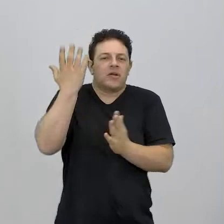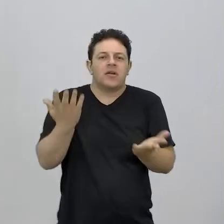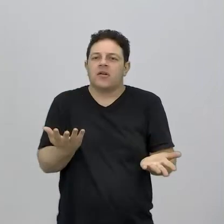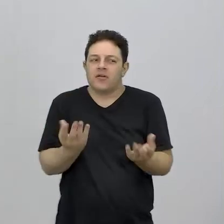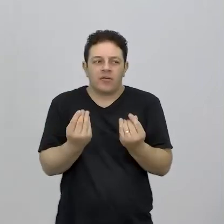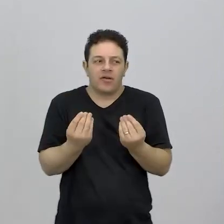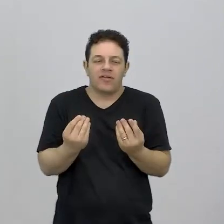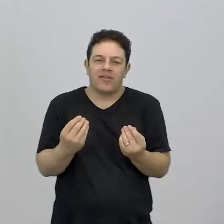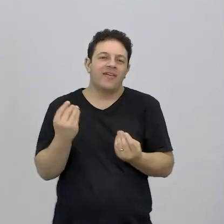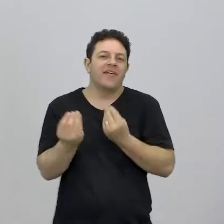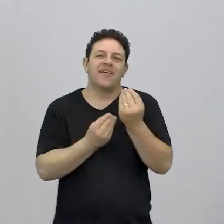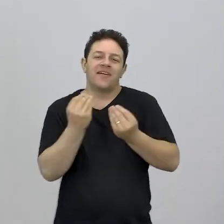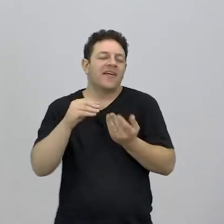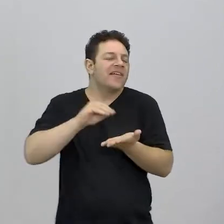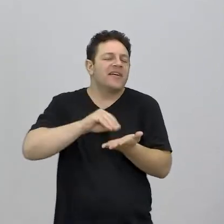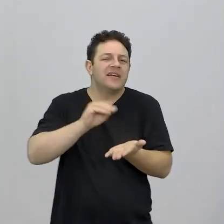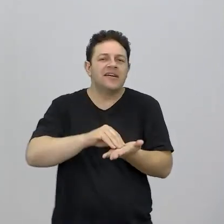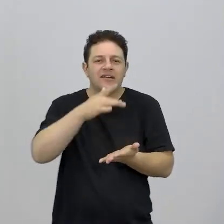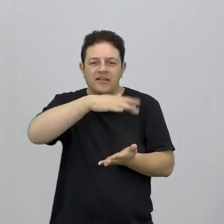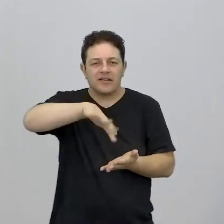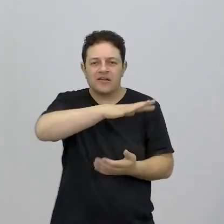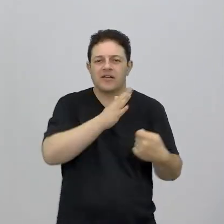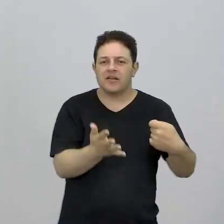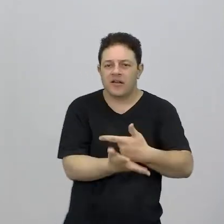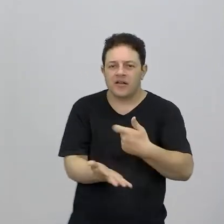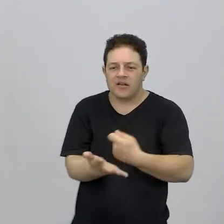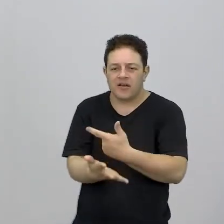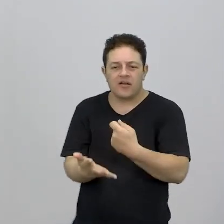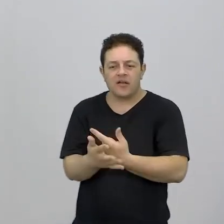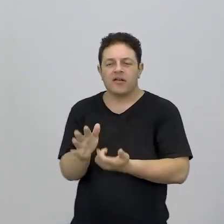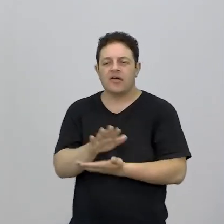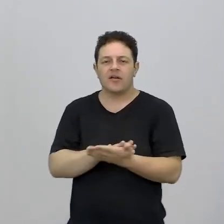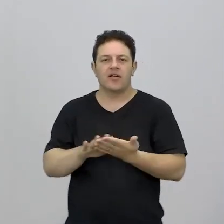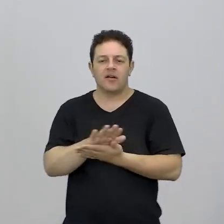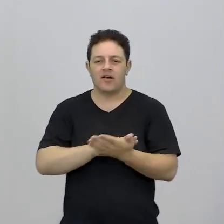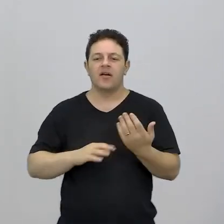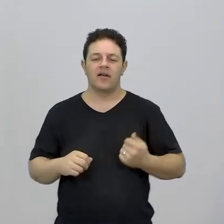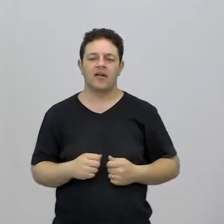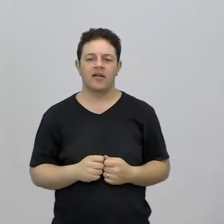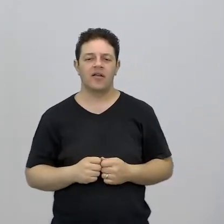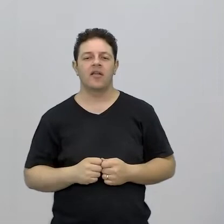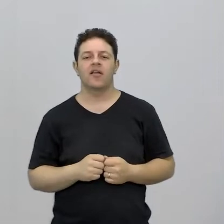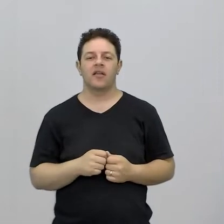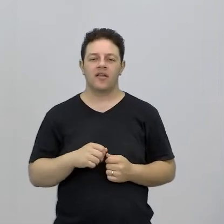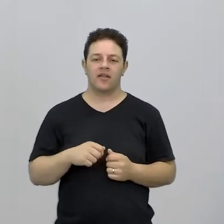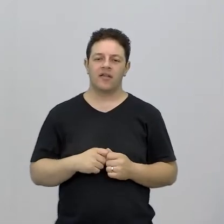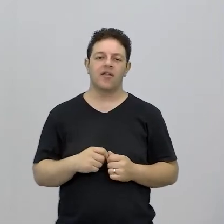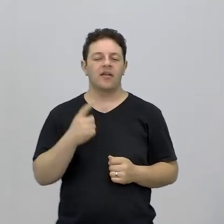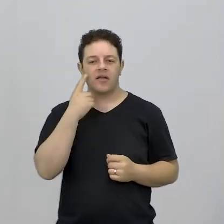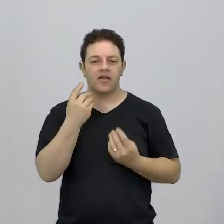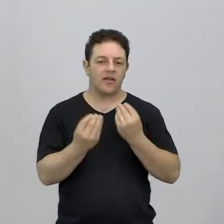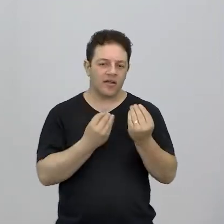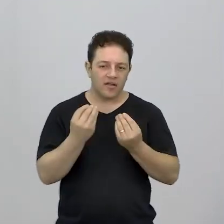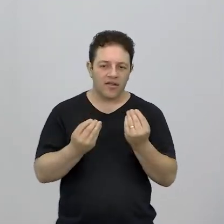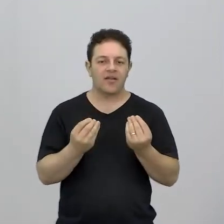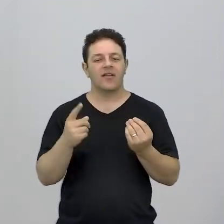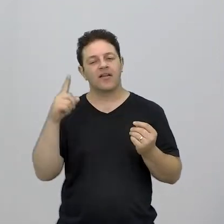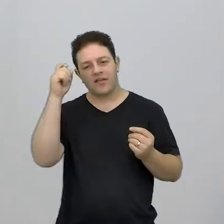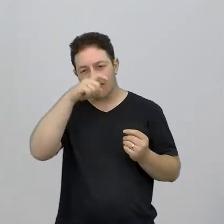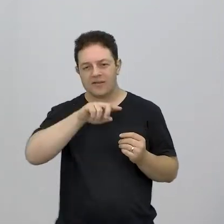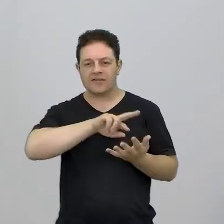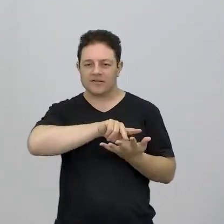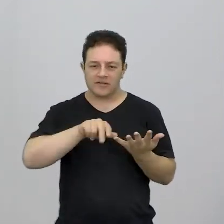ter um mercado consumidor correspondente para esse excesso de produção. Então, muitas